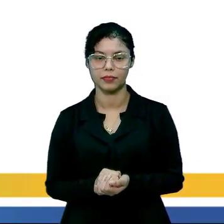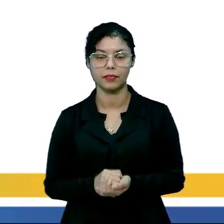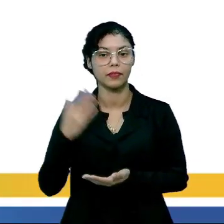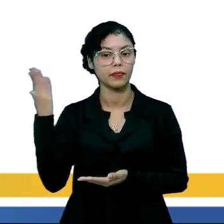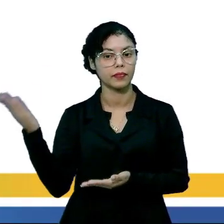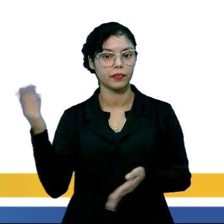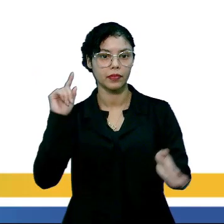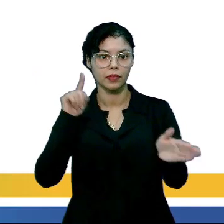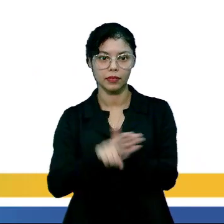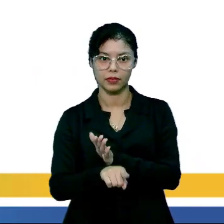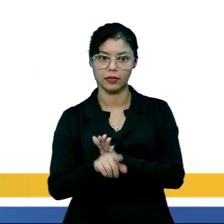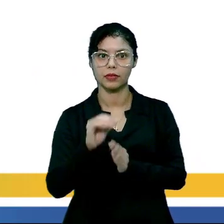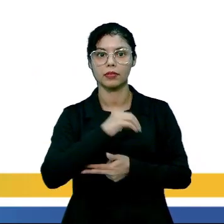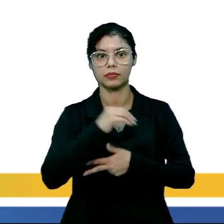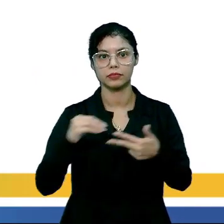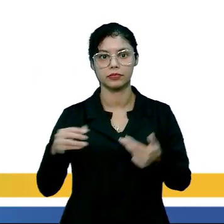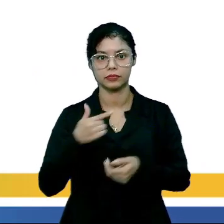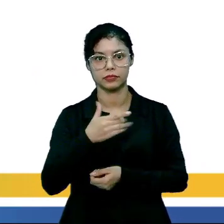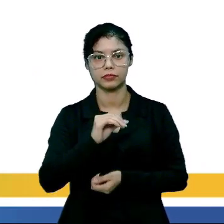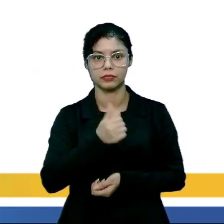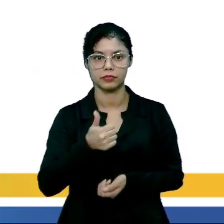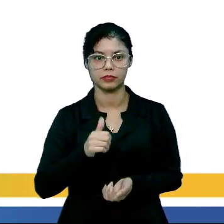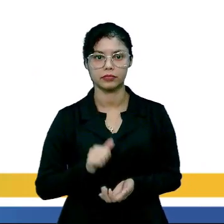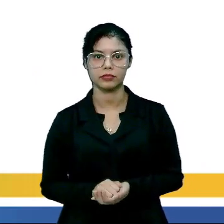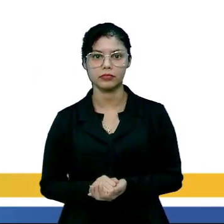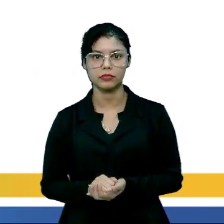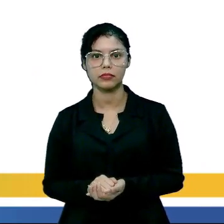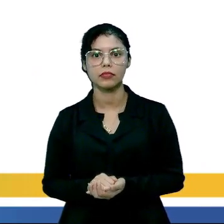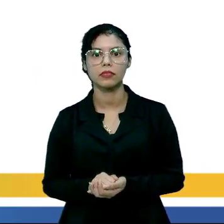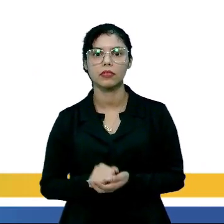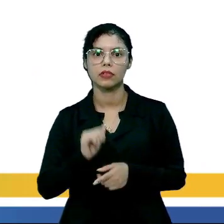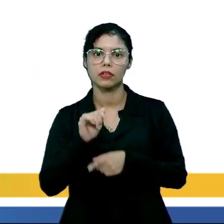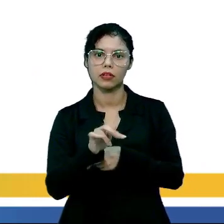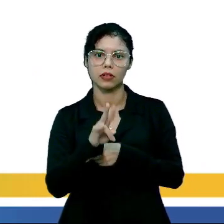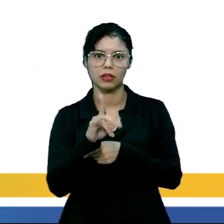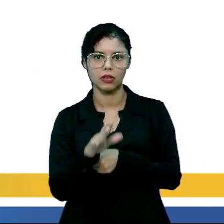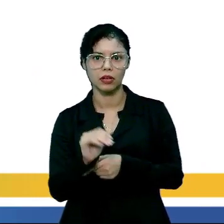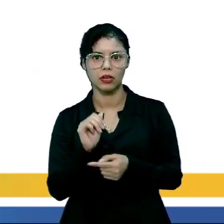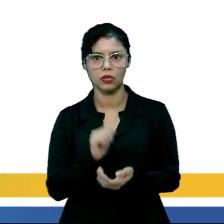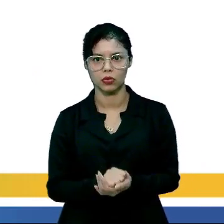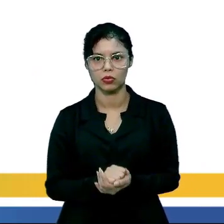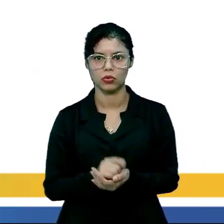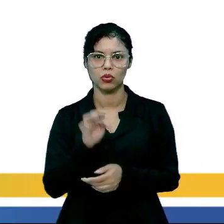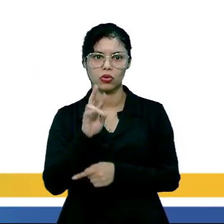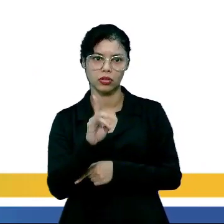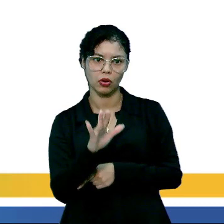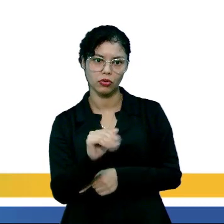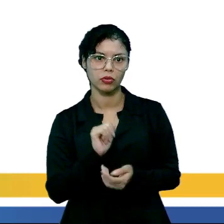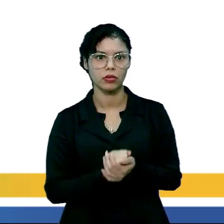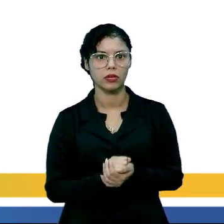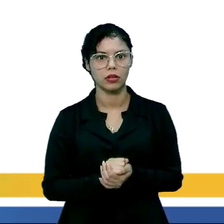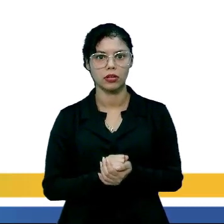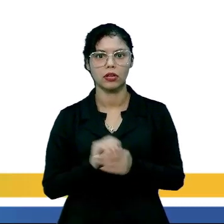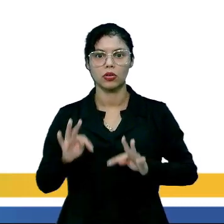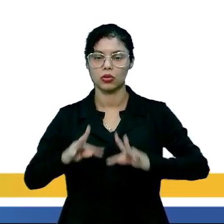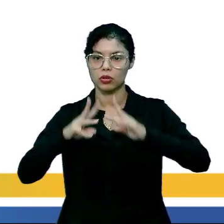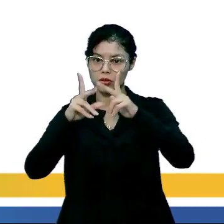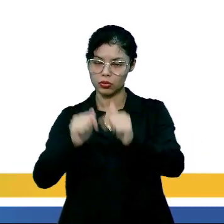Essa questão é do Enem 2011. Diz assim: abatidos pelo fadinho harmonioso e nostálgico